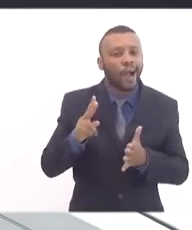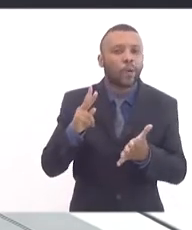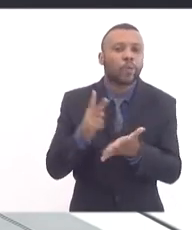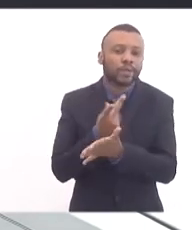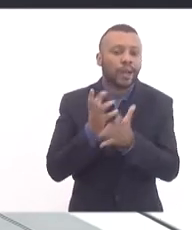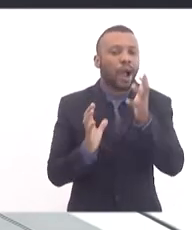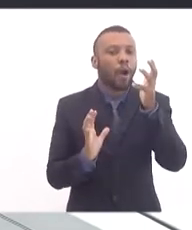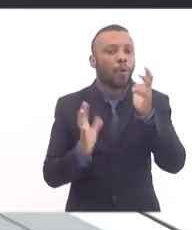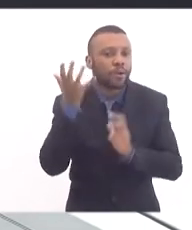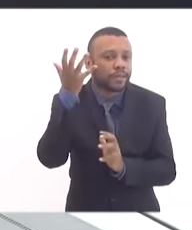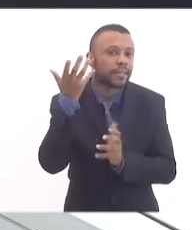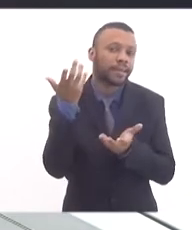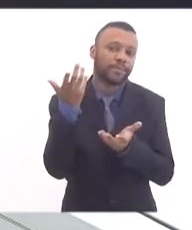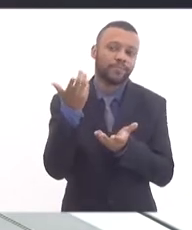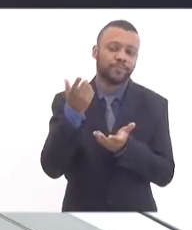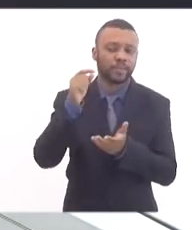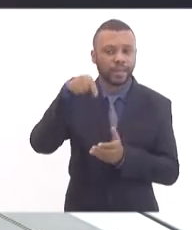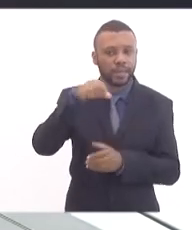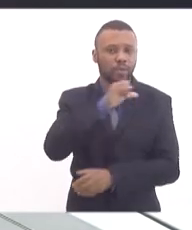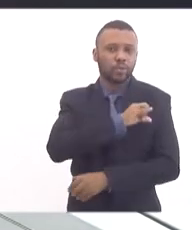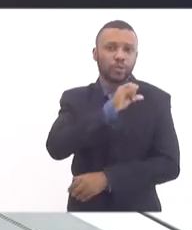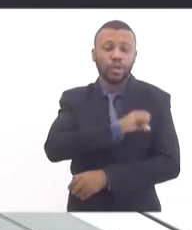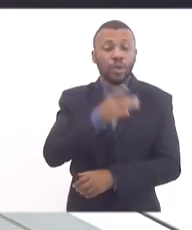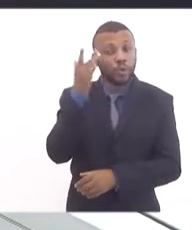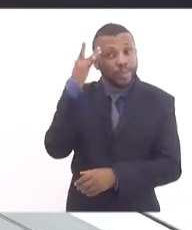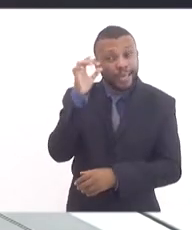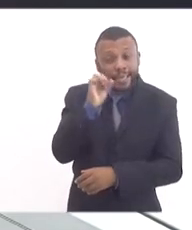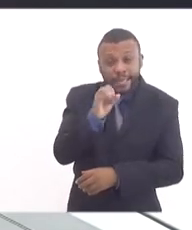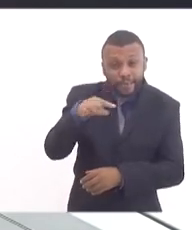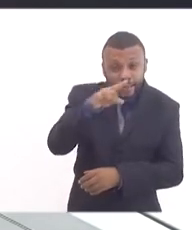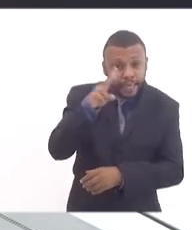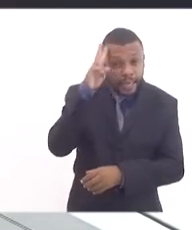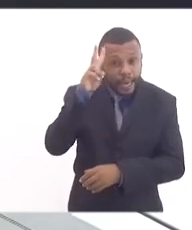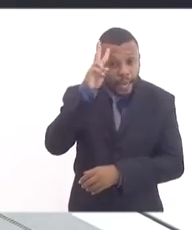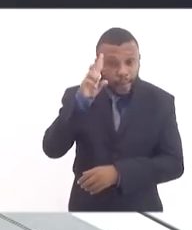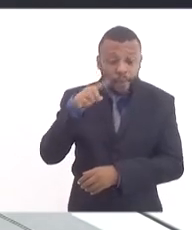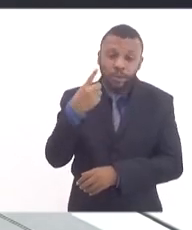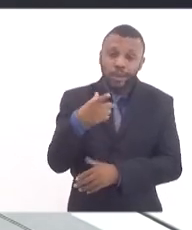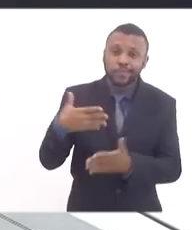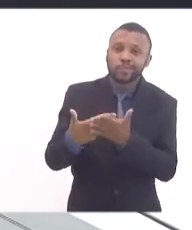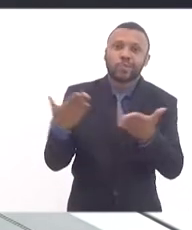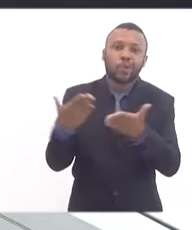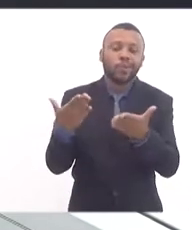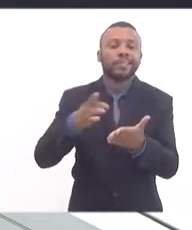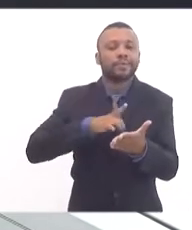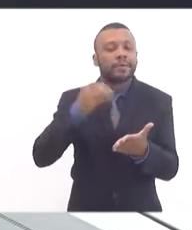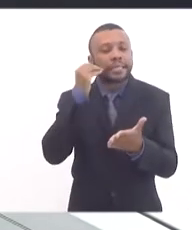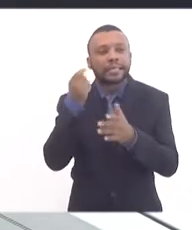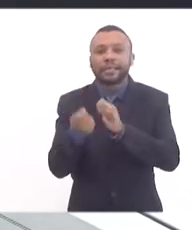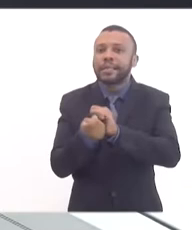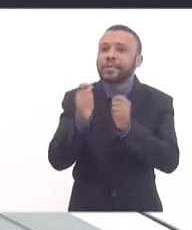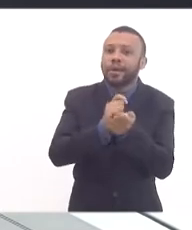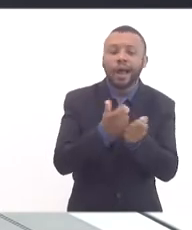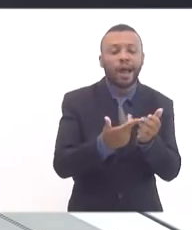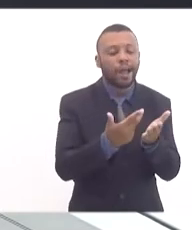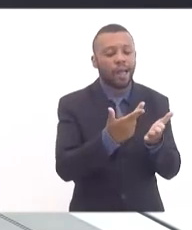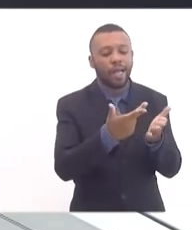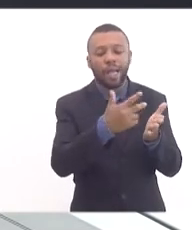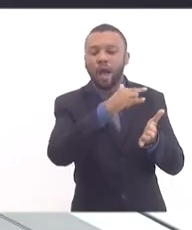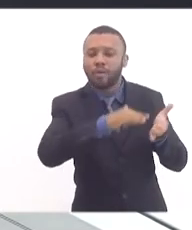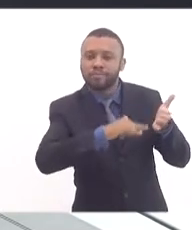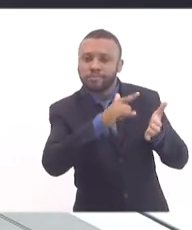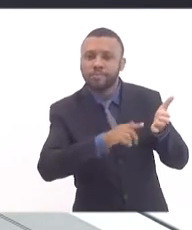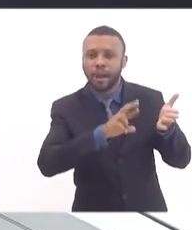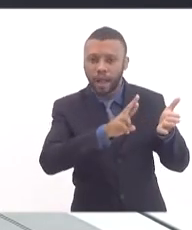que acontecer aqui no estado do Rio de Janeiro não sei se alguém lembra a gente ainda tá no regime de recuperação fiscal ou tentando bom então se a gente não